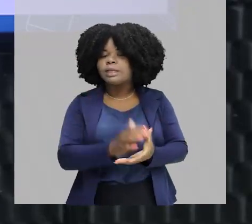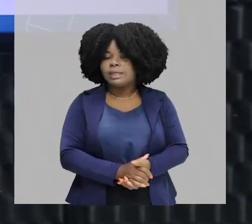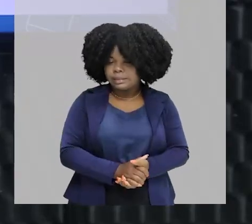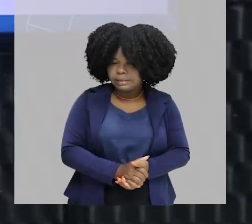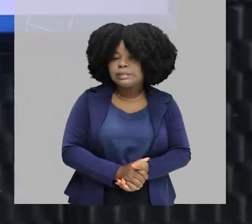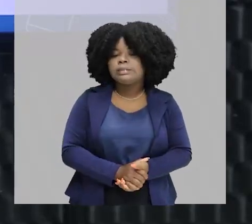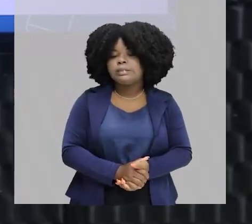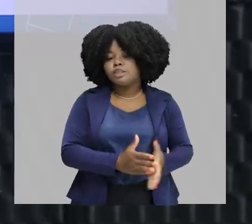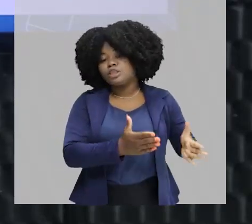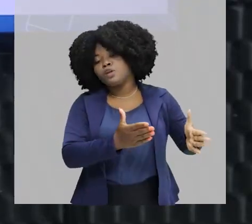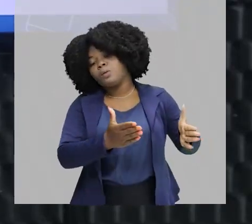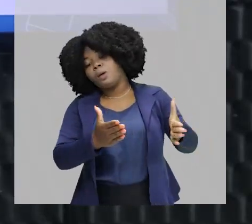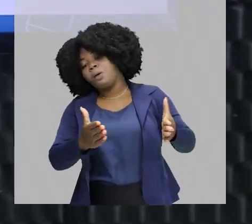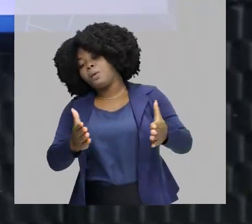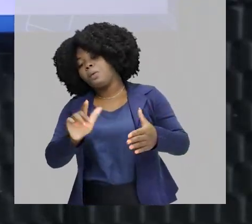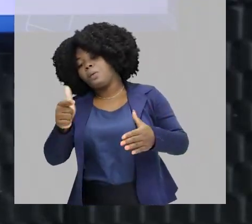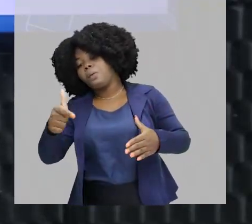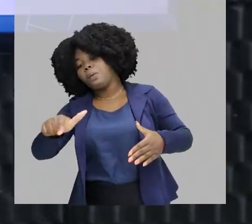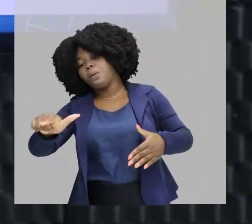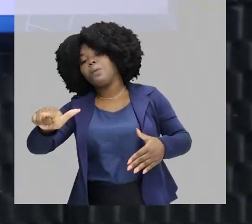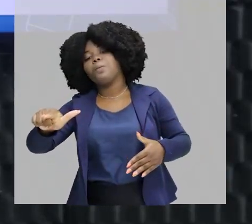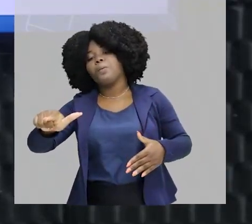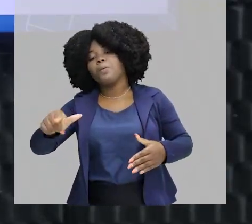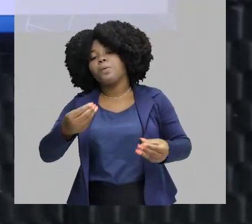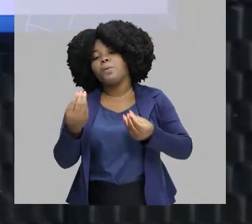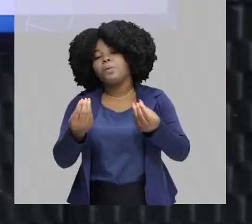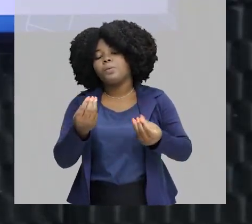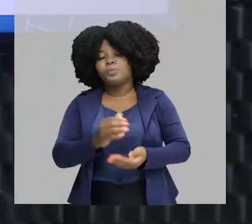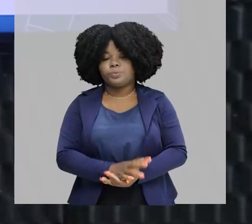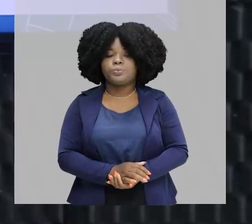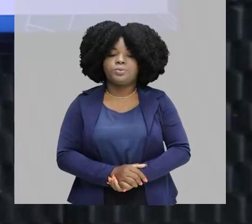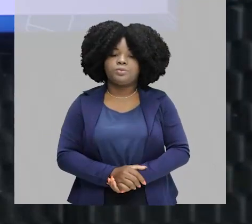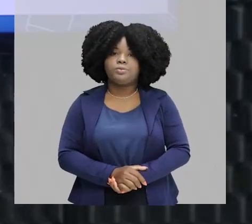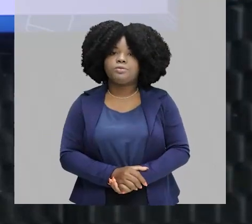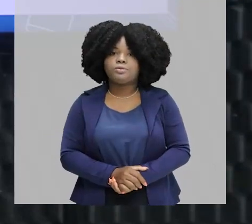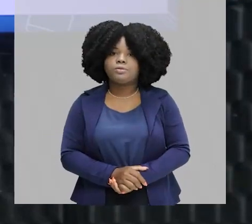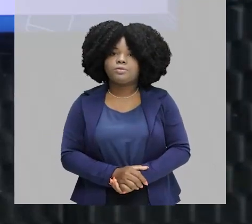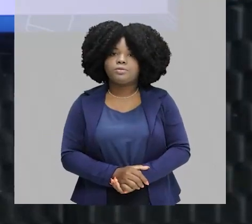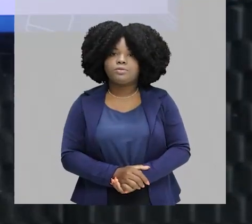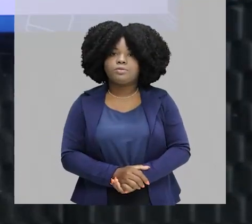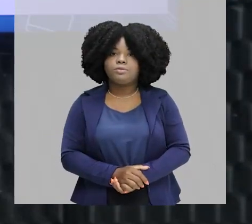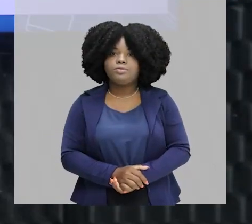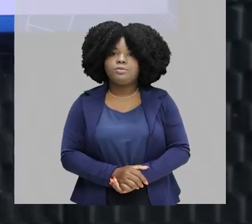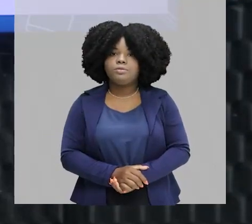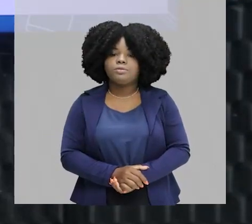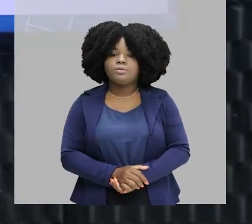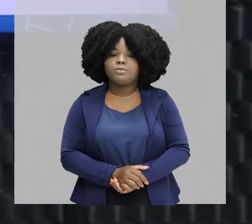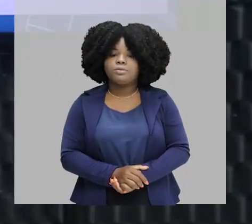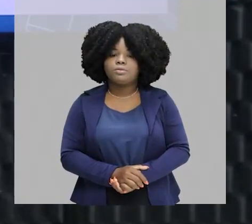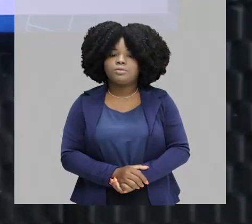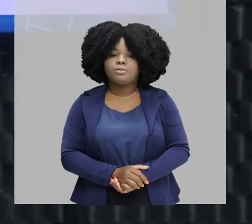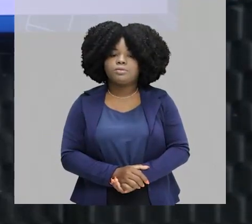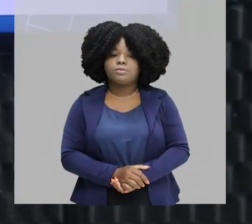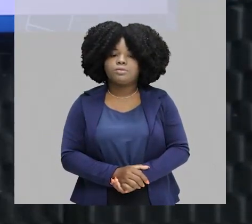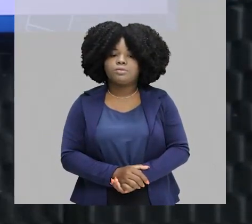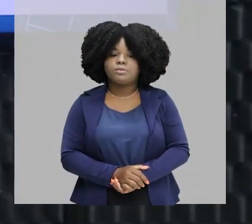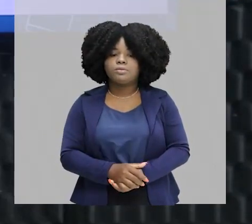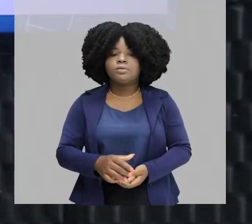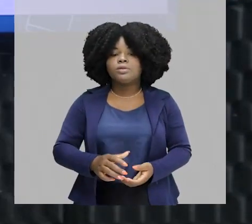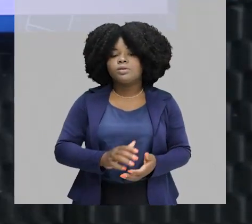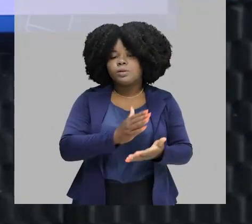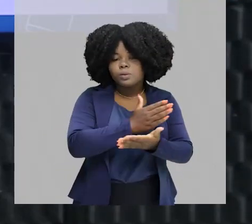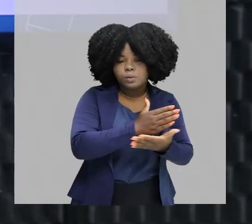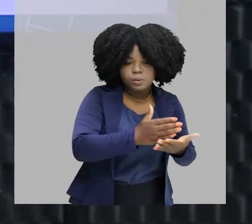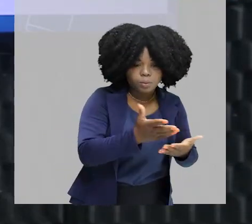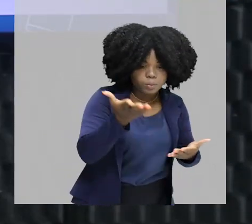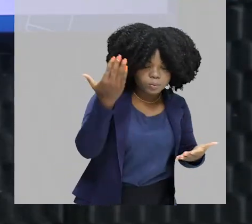um progresso, tem uma continuidade. Which began in the past and continues into the present. Então, é uma ação que começou